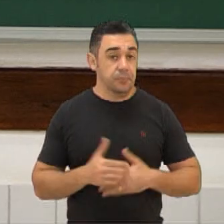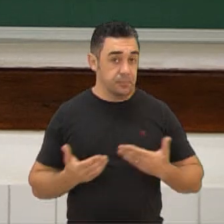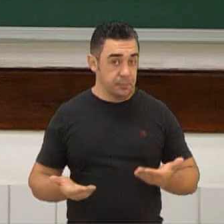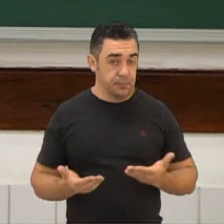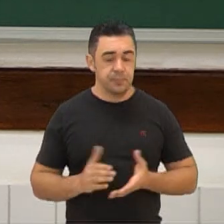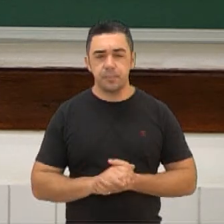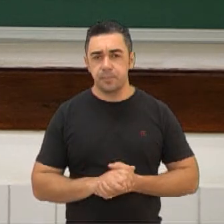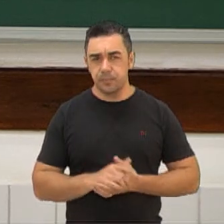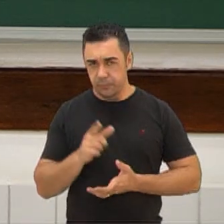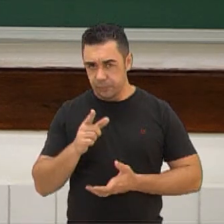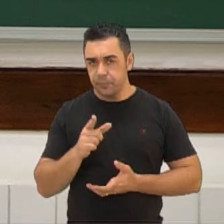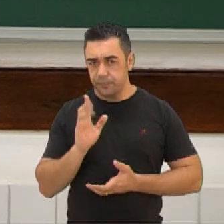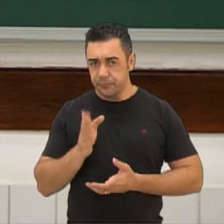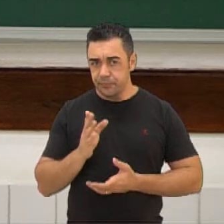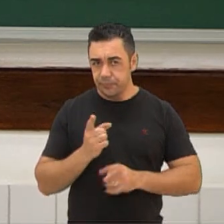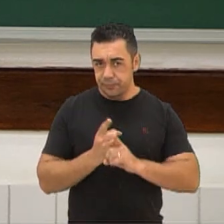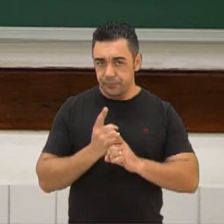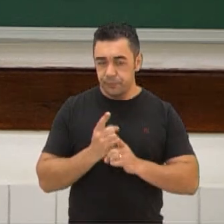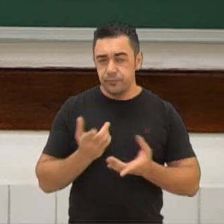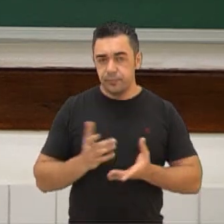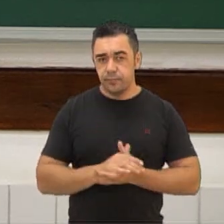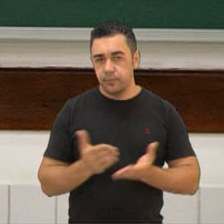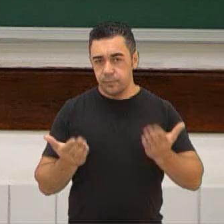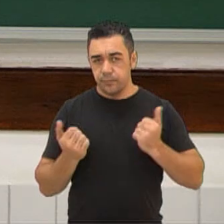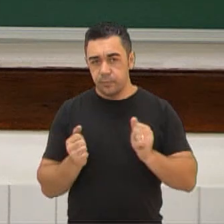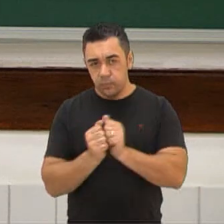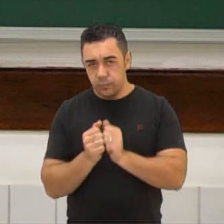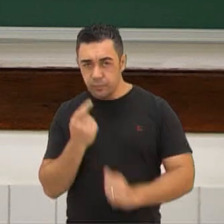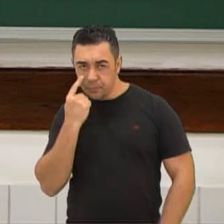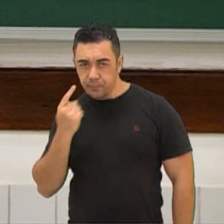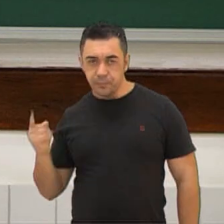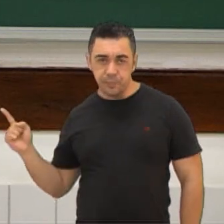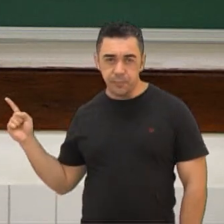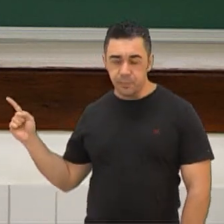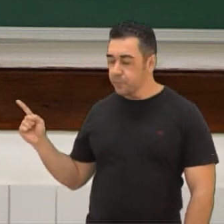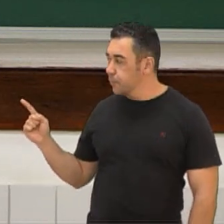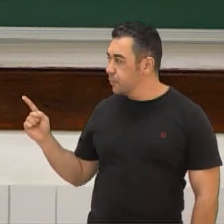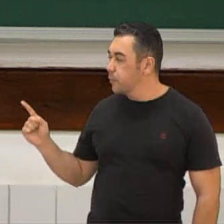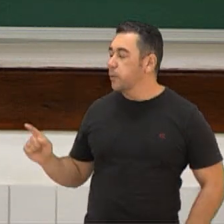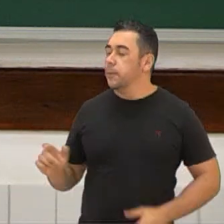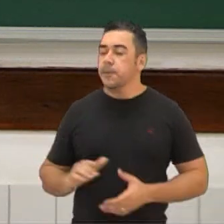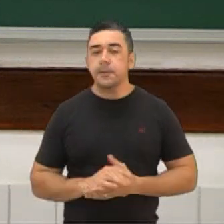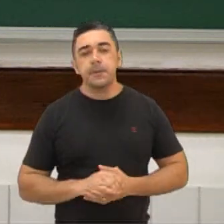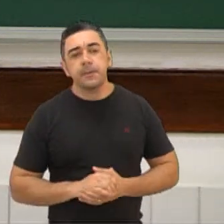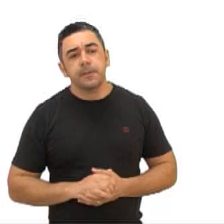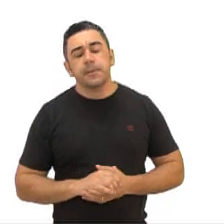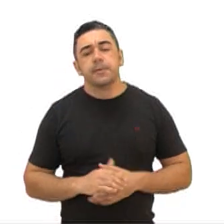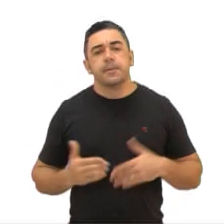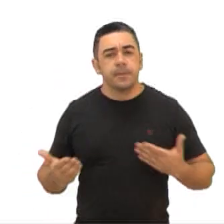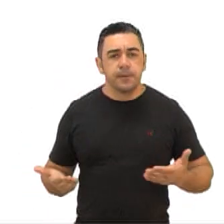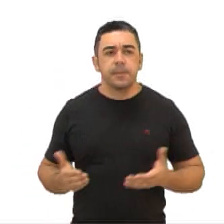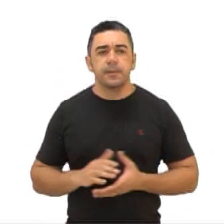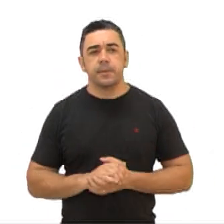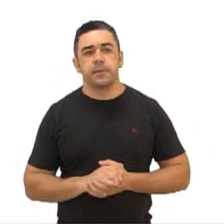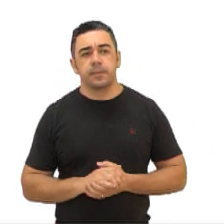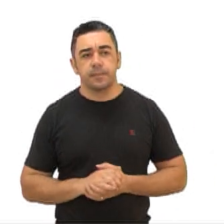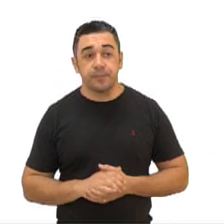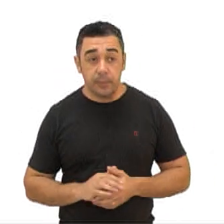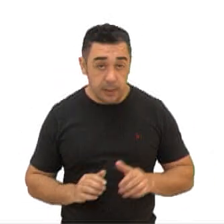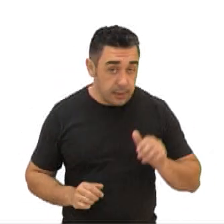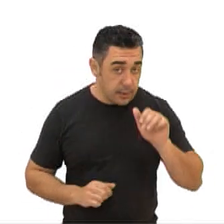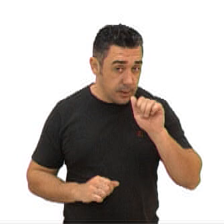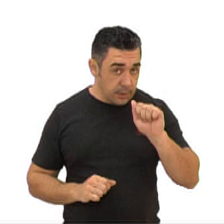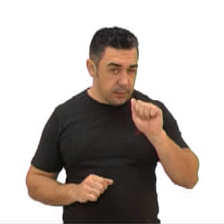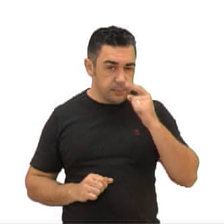Então, alunos, conseguiram identificar? Vem com o professor, vamos conferir aqui na tela. Veja só, a letra